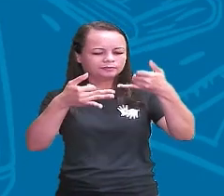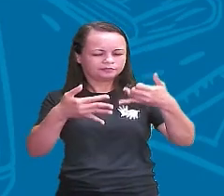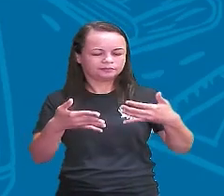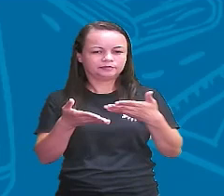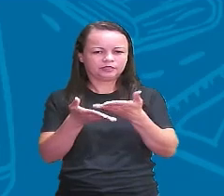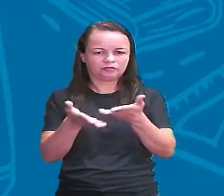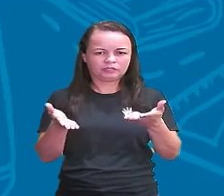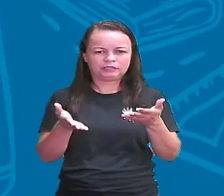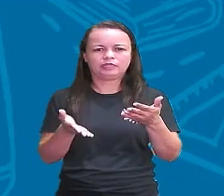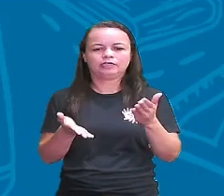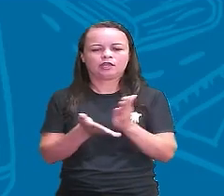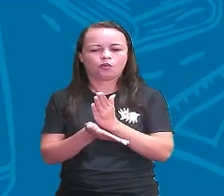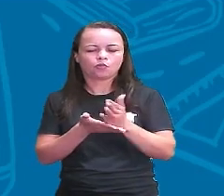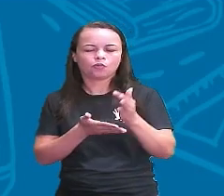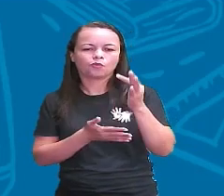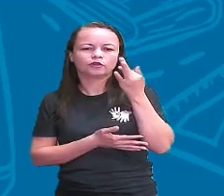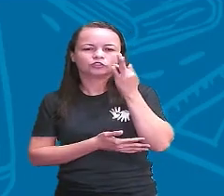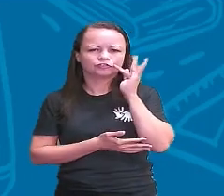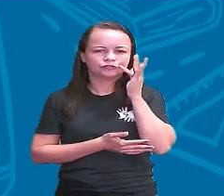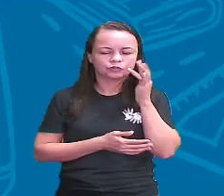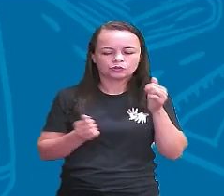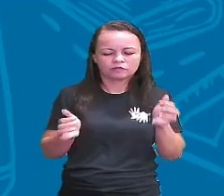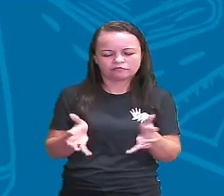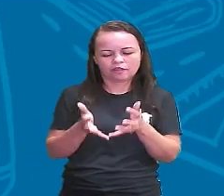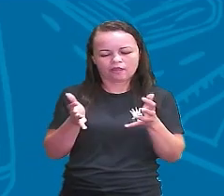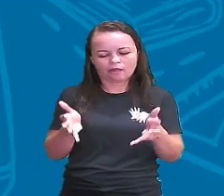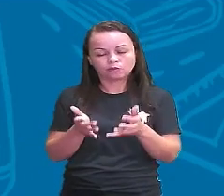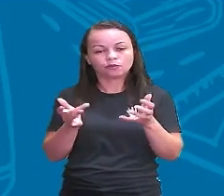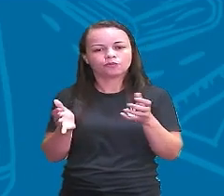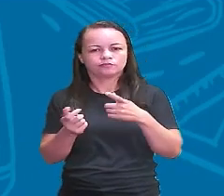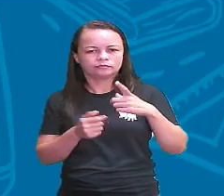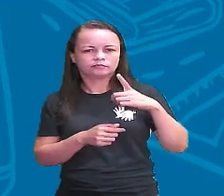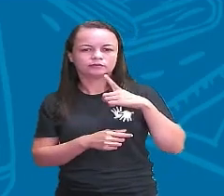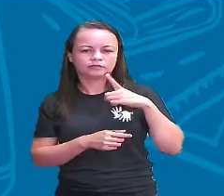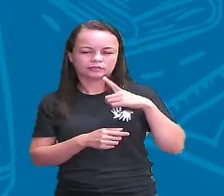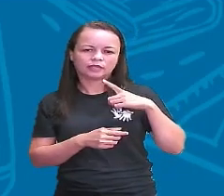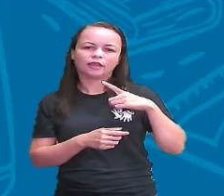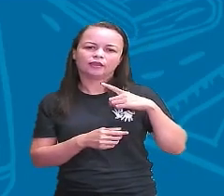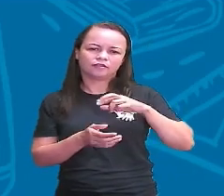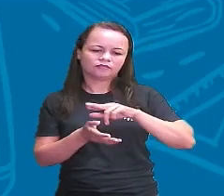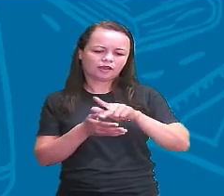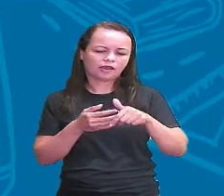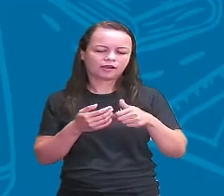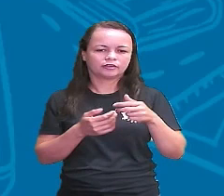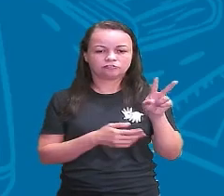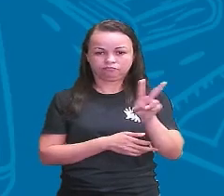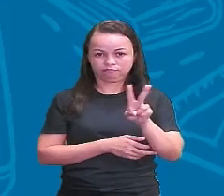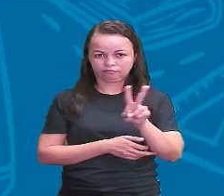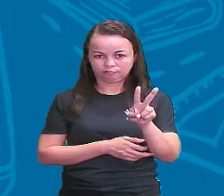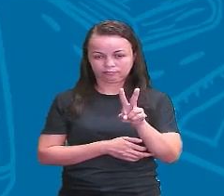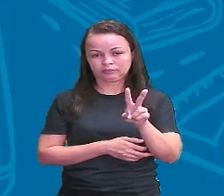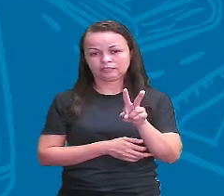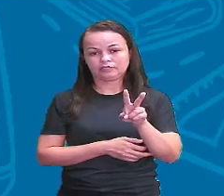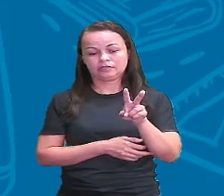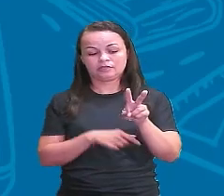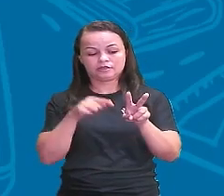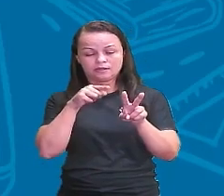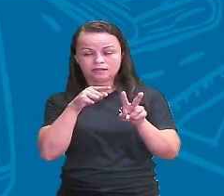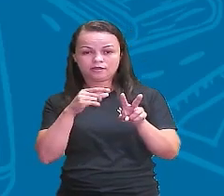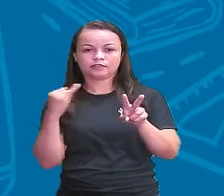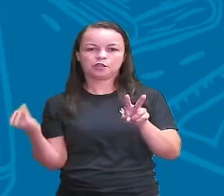algumas frutas, algumas verduras, legumes possuem muitas vitaminas e que essas vitaminas são fundamentais